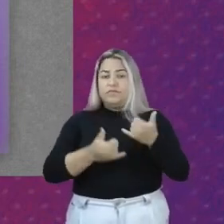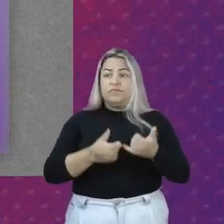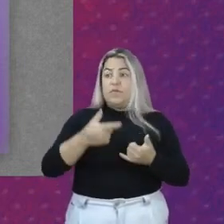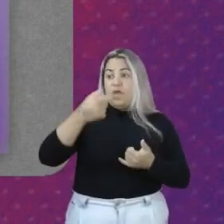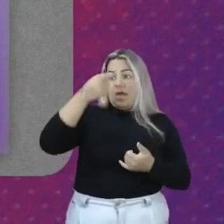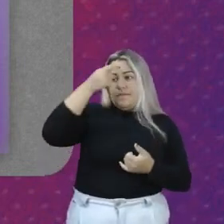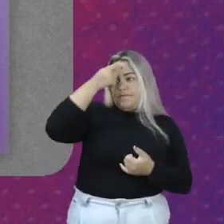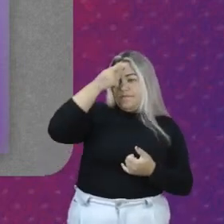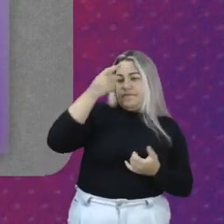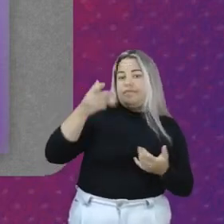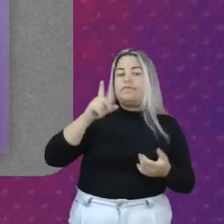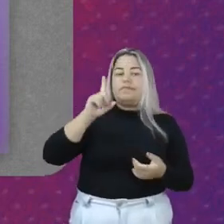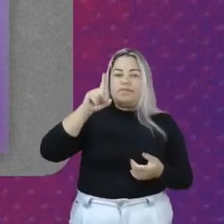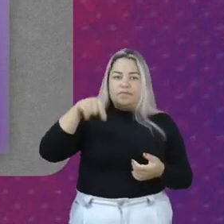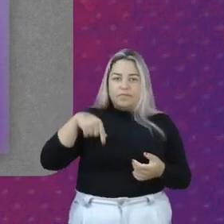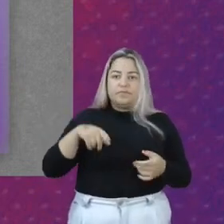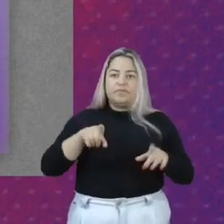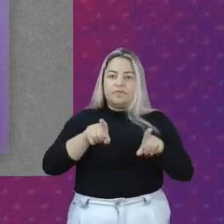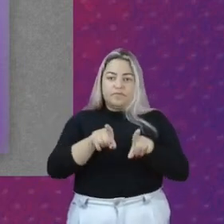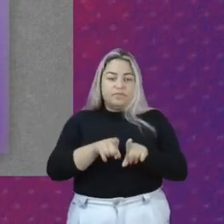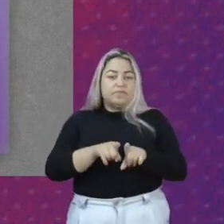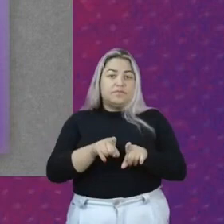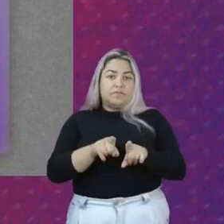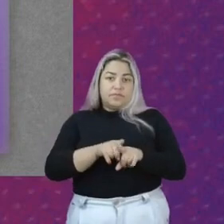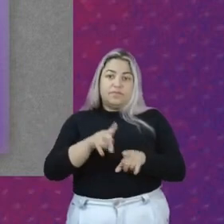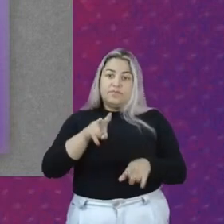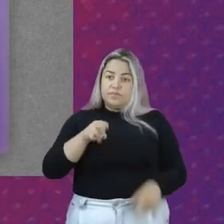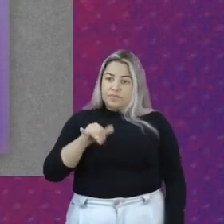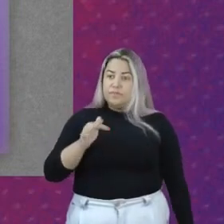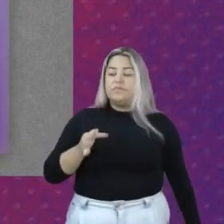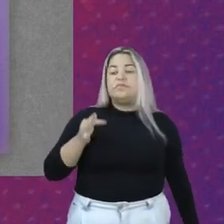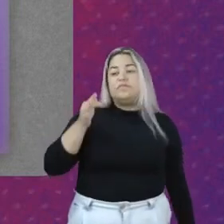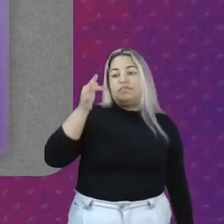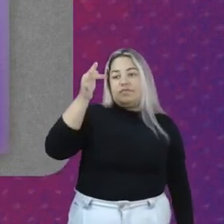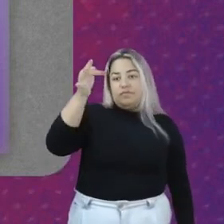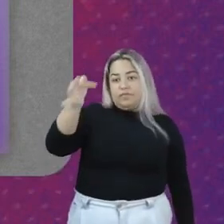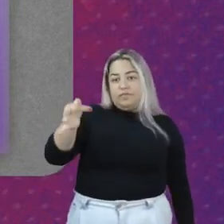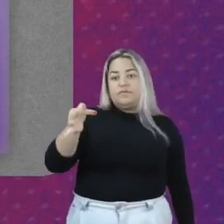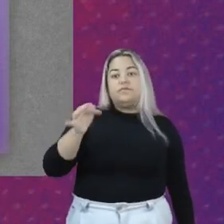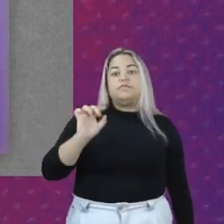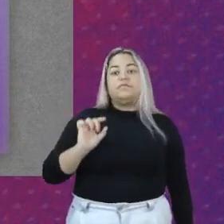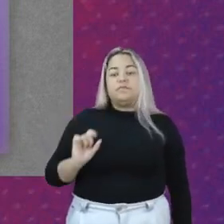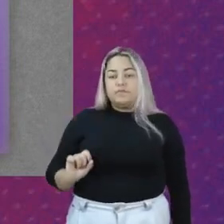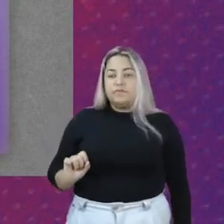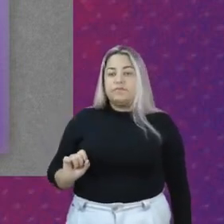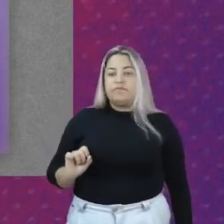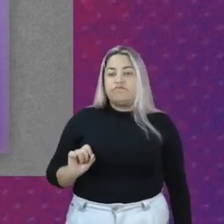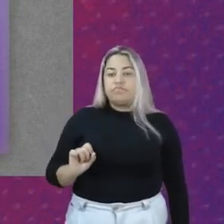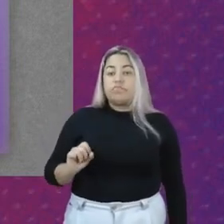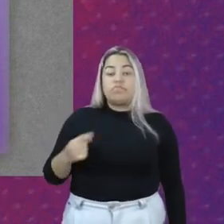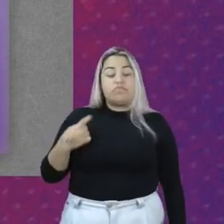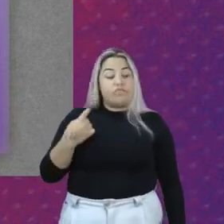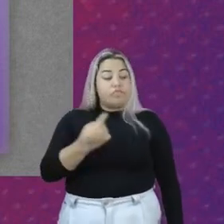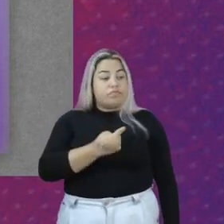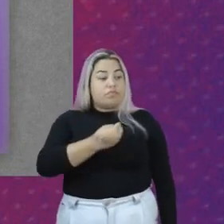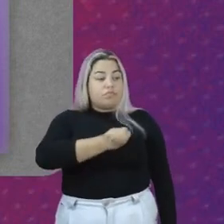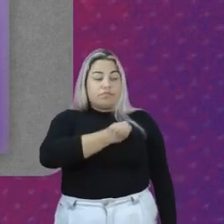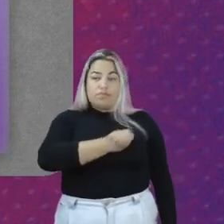isso também são questões determinantes do que vai ser lá na frente, determinado, na nossa